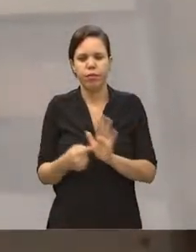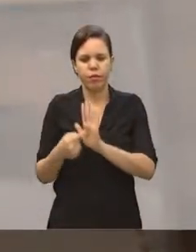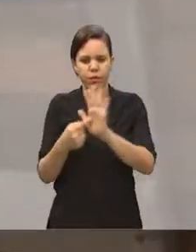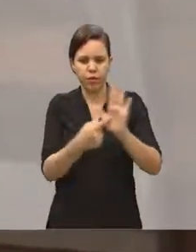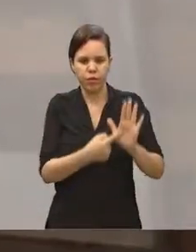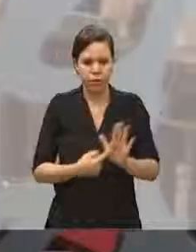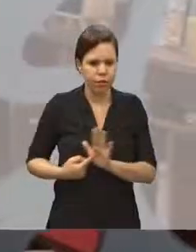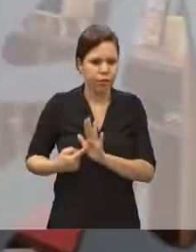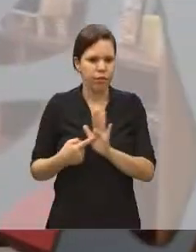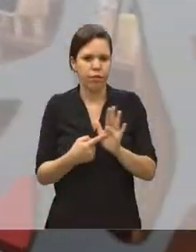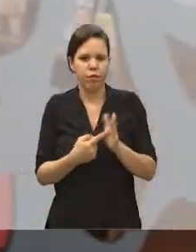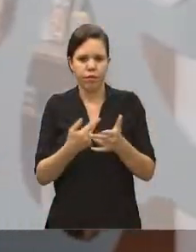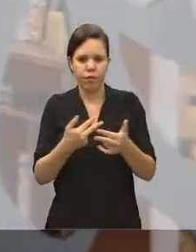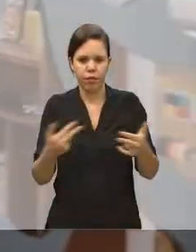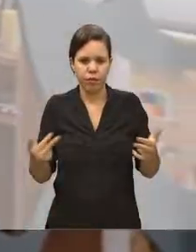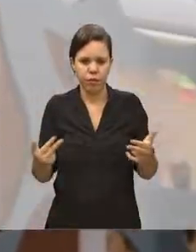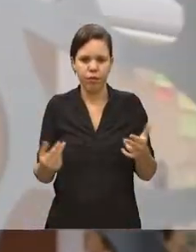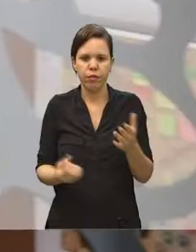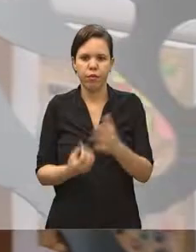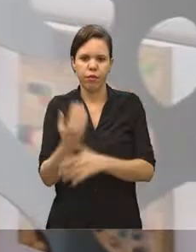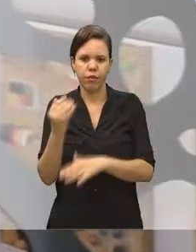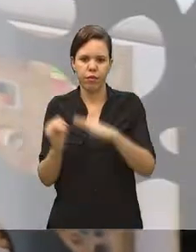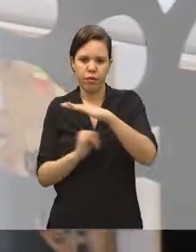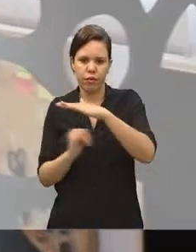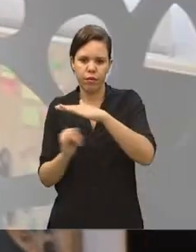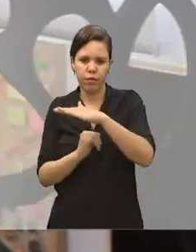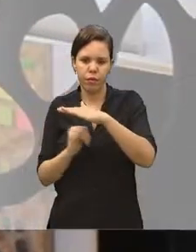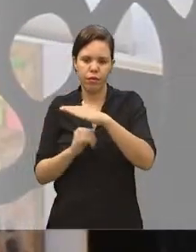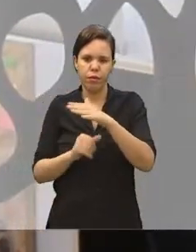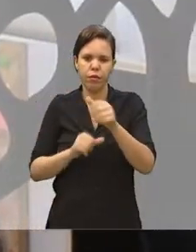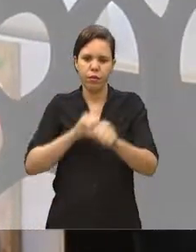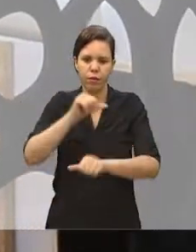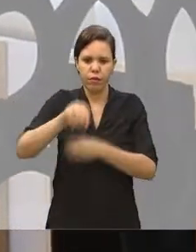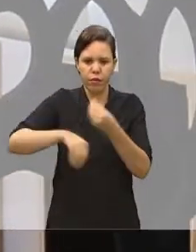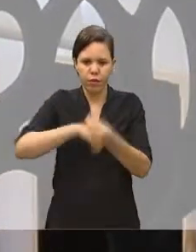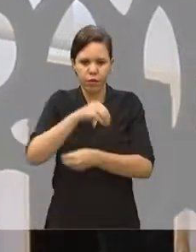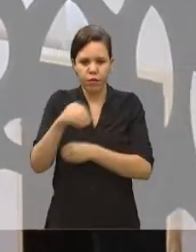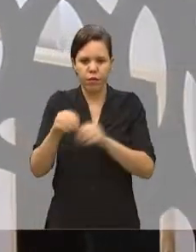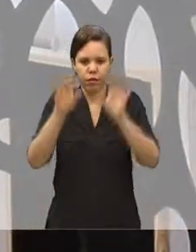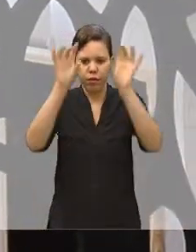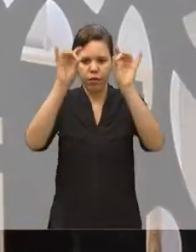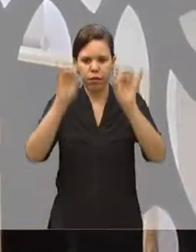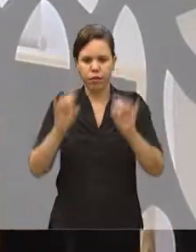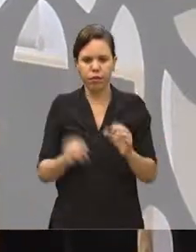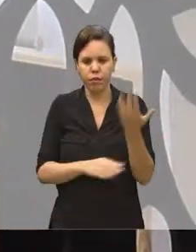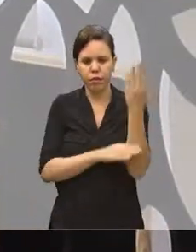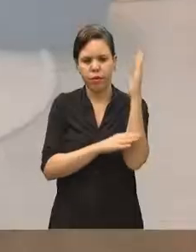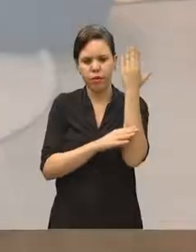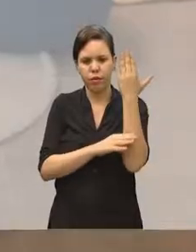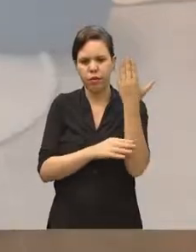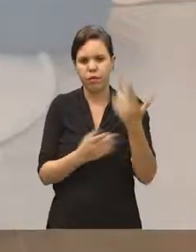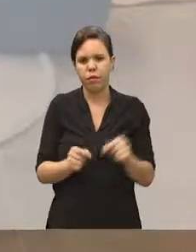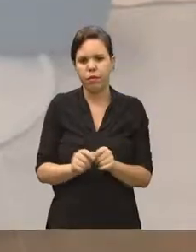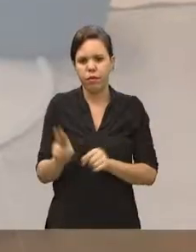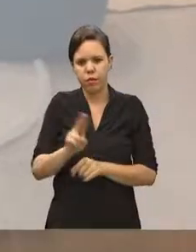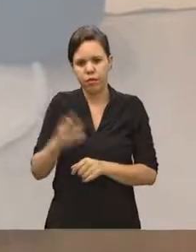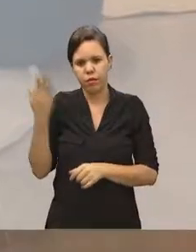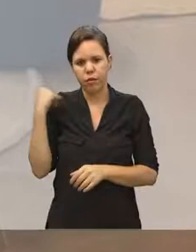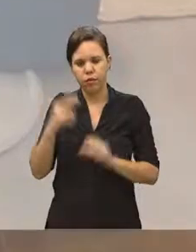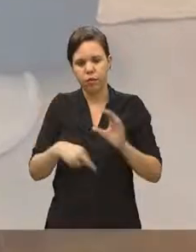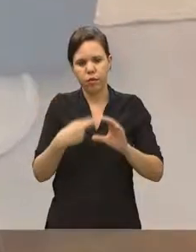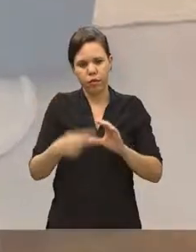com muitos rostos da fundação que se misturam com a decoração vinda da madeira de demolição, piso de